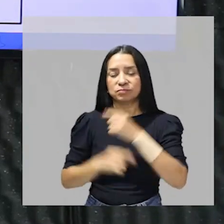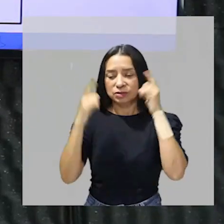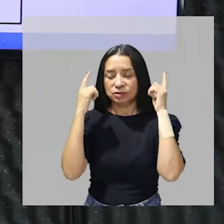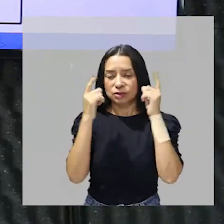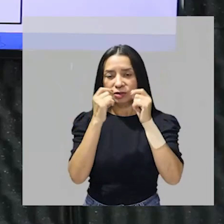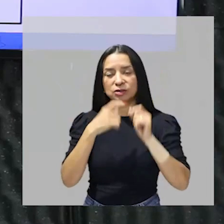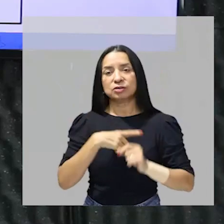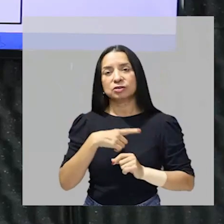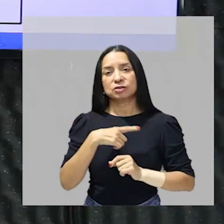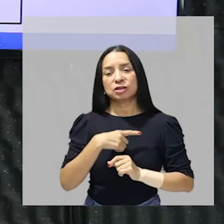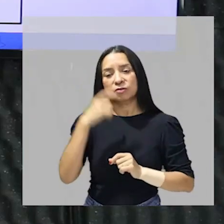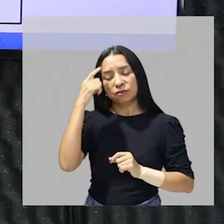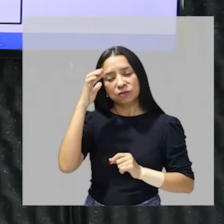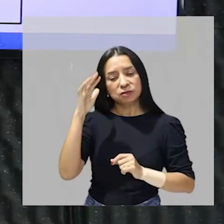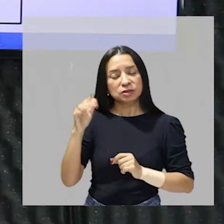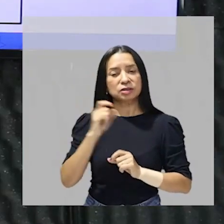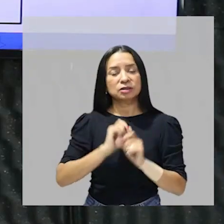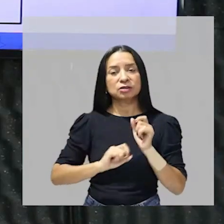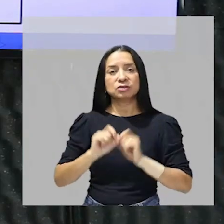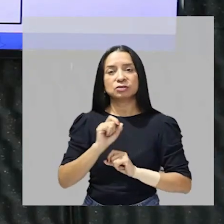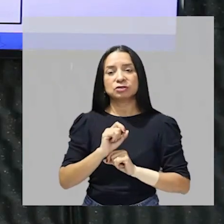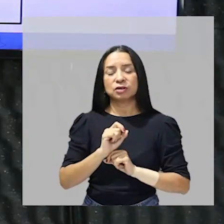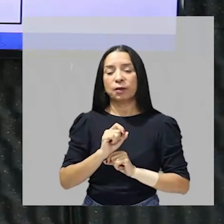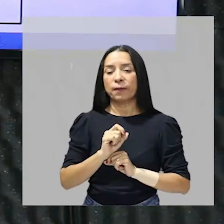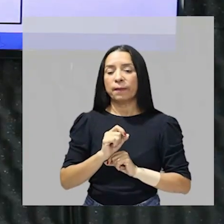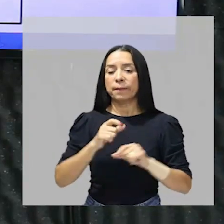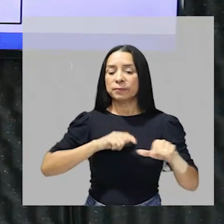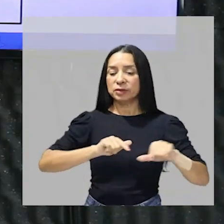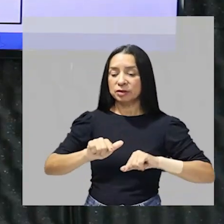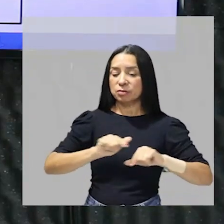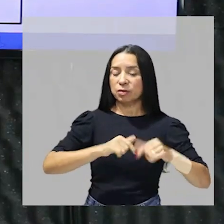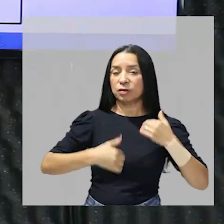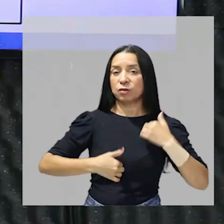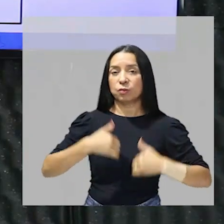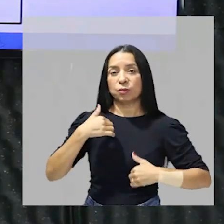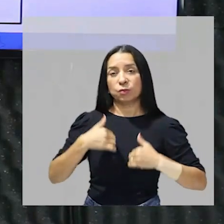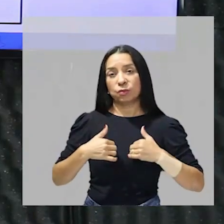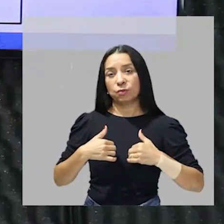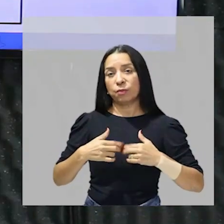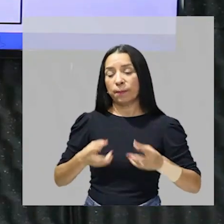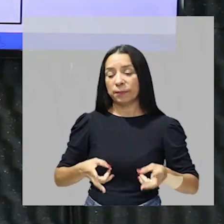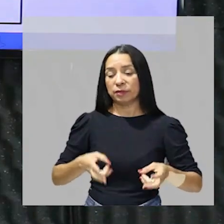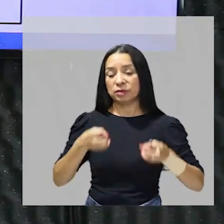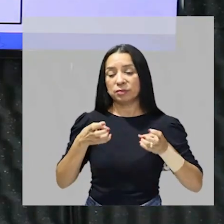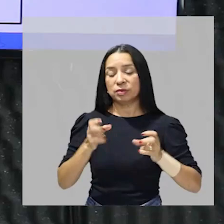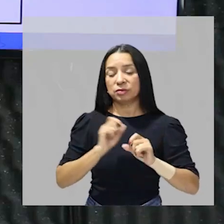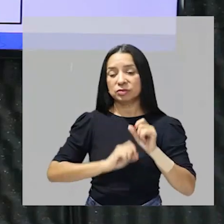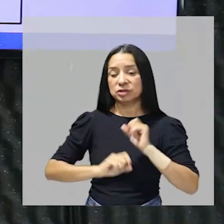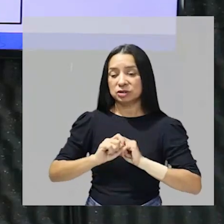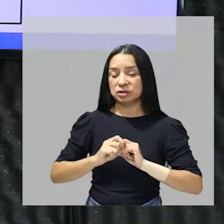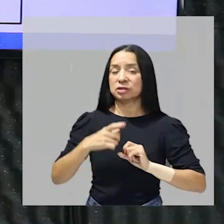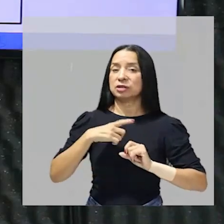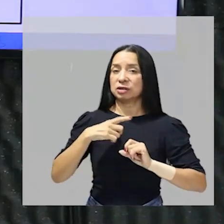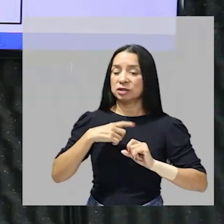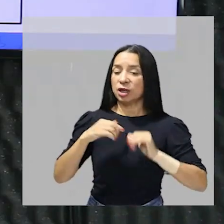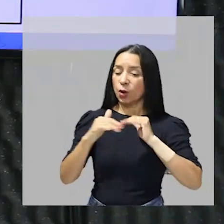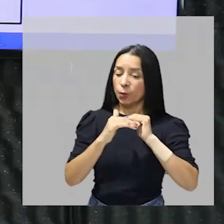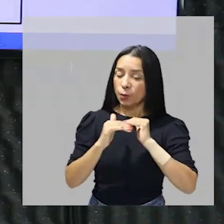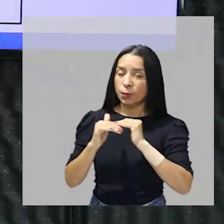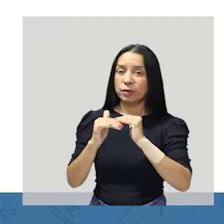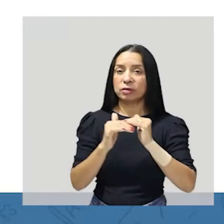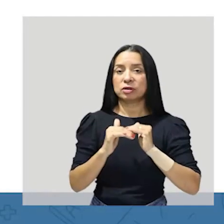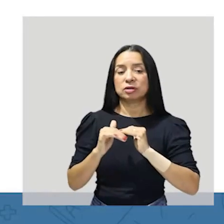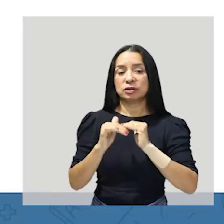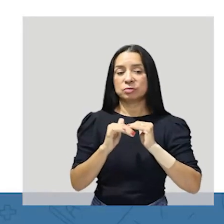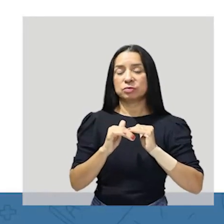corpo. Percebeu-se que, trabalhando o corpo, o homem teria um equilíbrio entre corpo e mente. Os